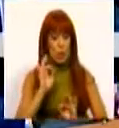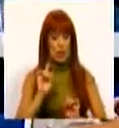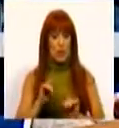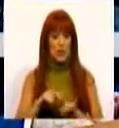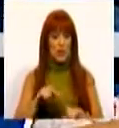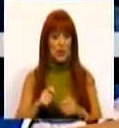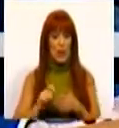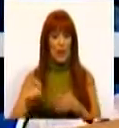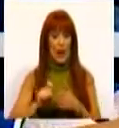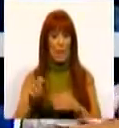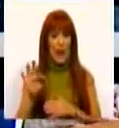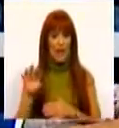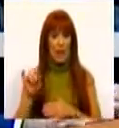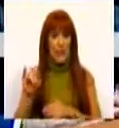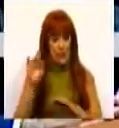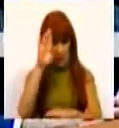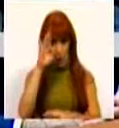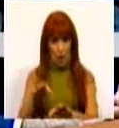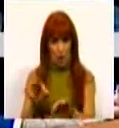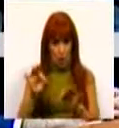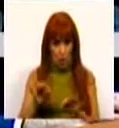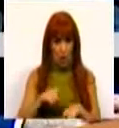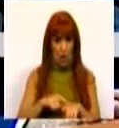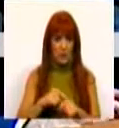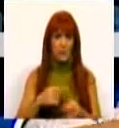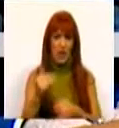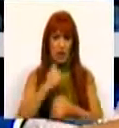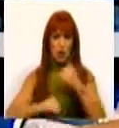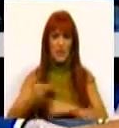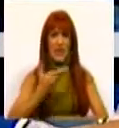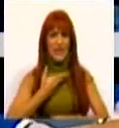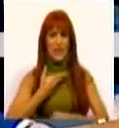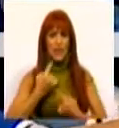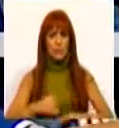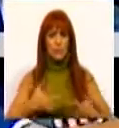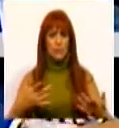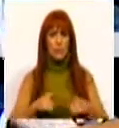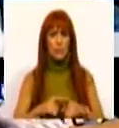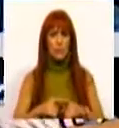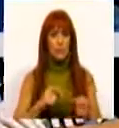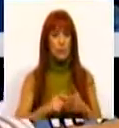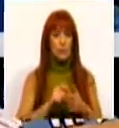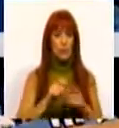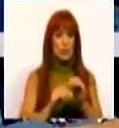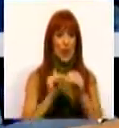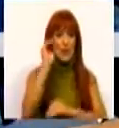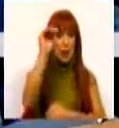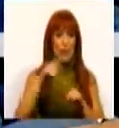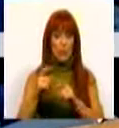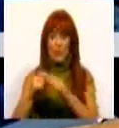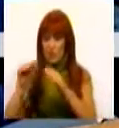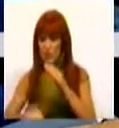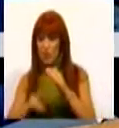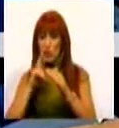antecipação de pagamentos ao FMI e de substituição da dívida que tinha sido emitida a juros mais altos por dívida a juros mais